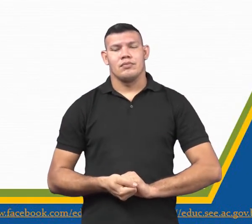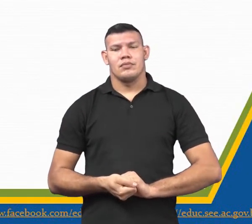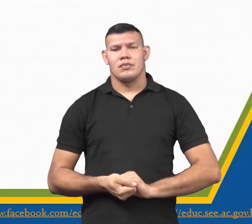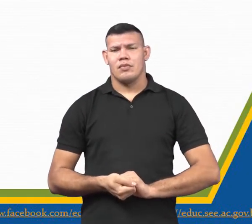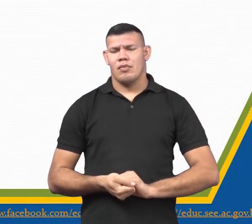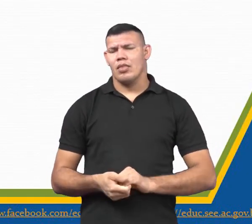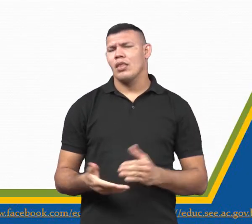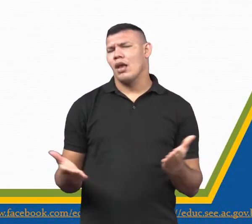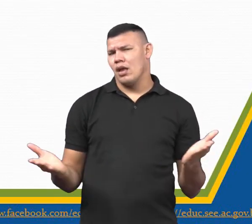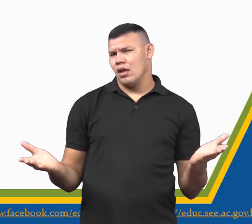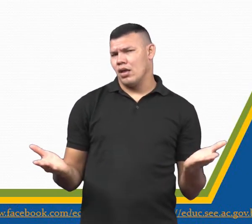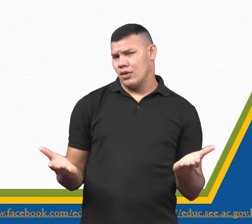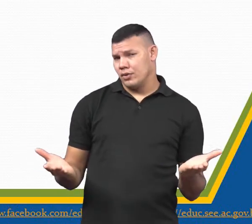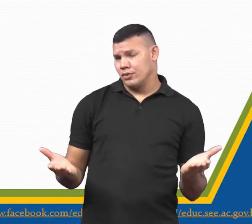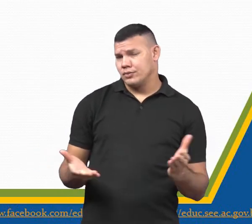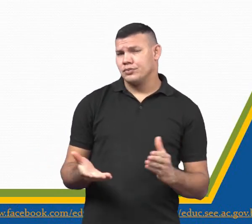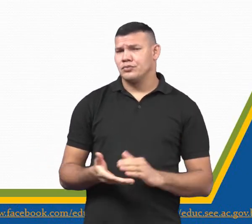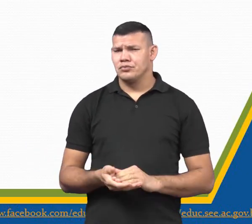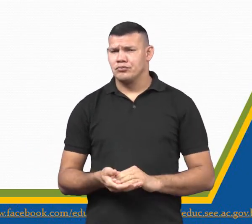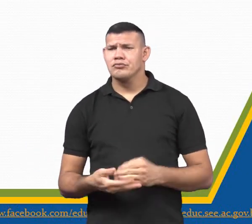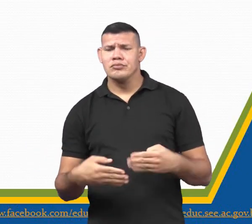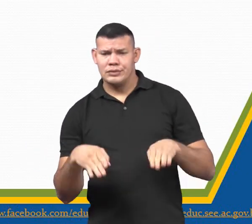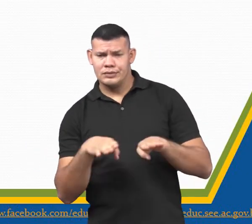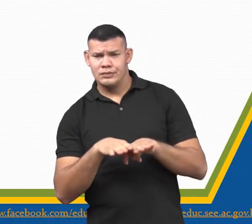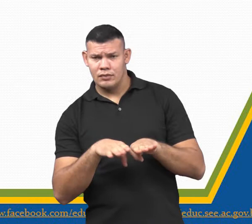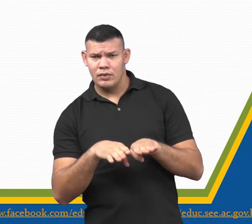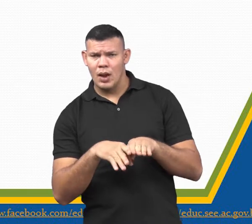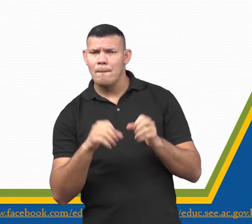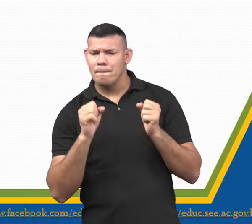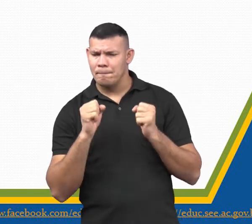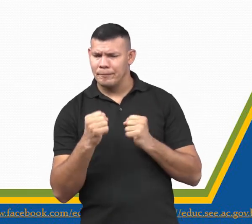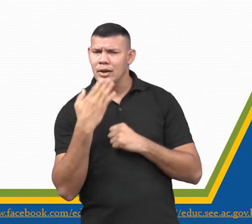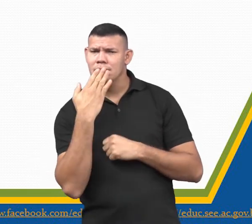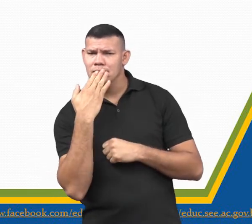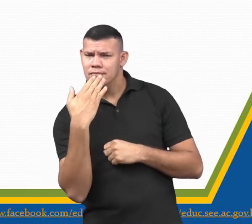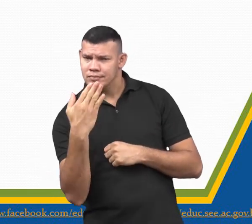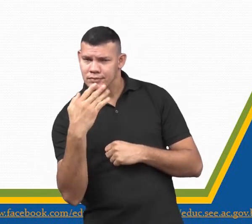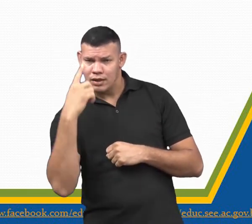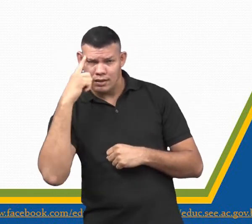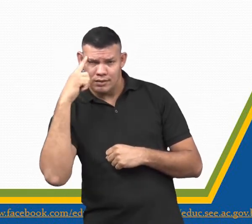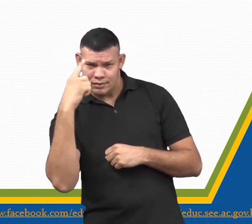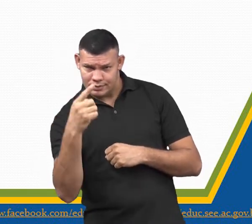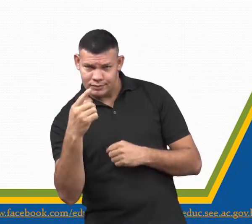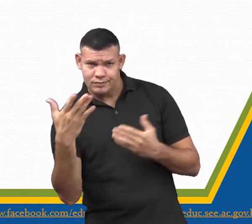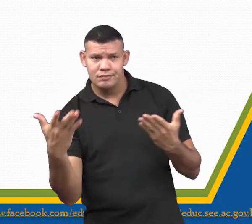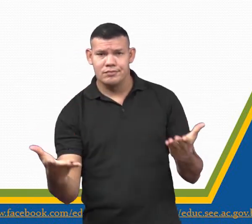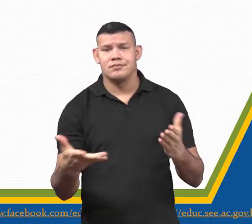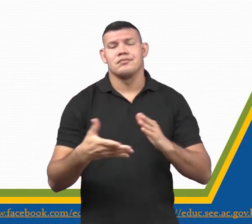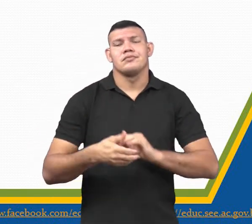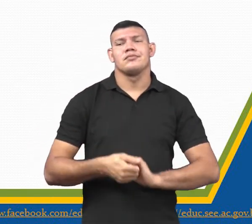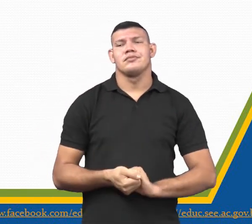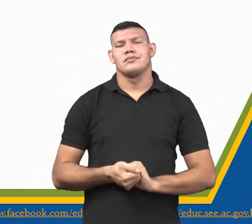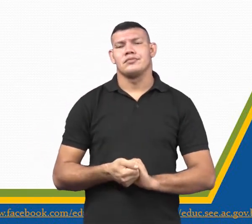Además, também podemos formular pedidos com o imperativo. Observa.